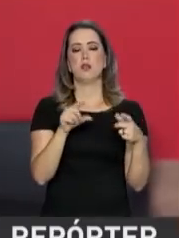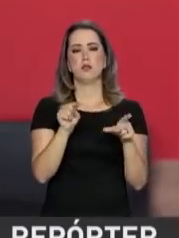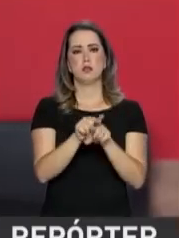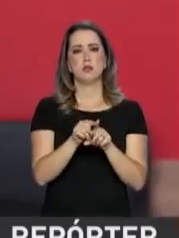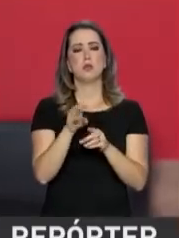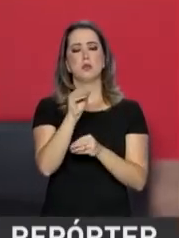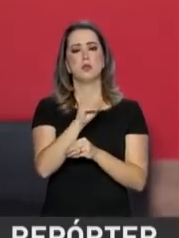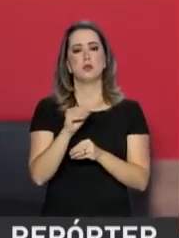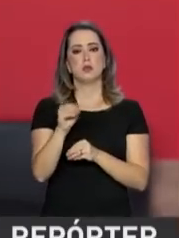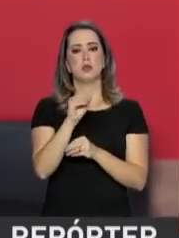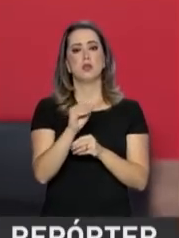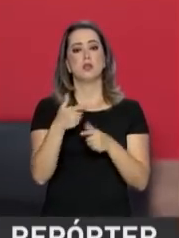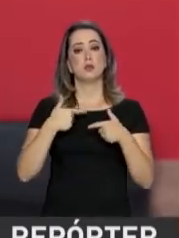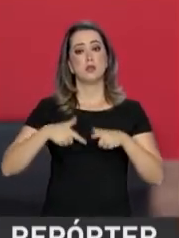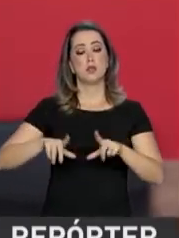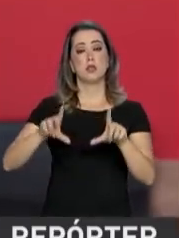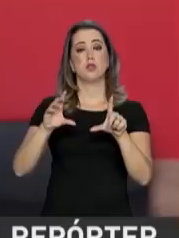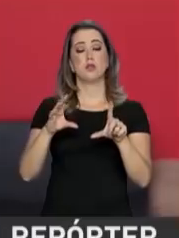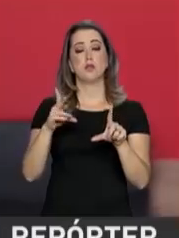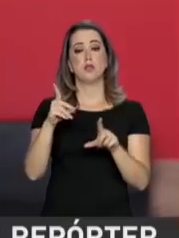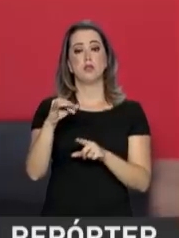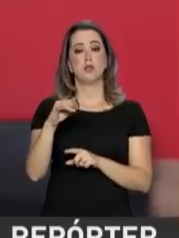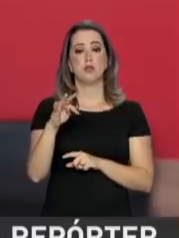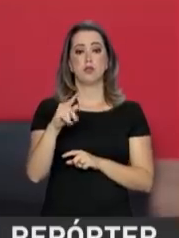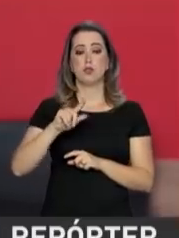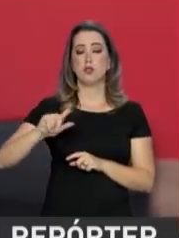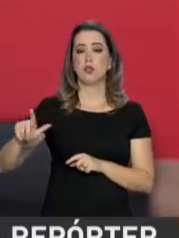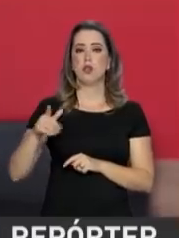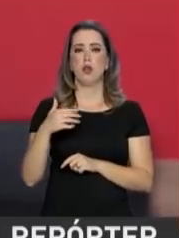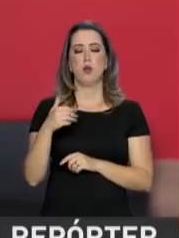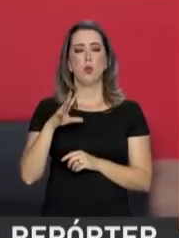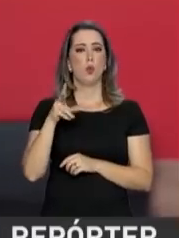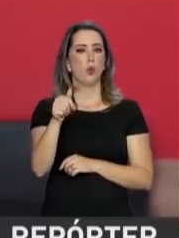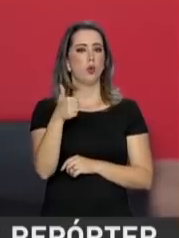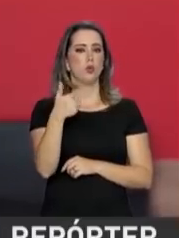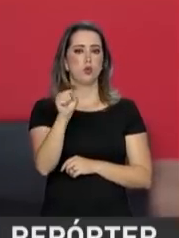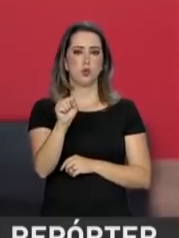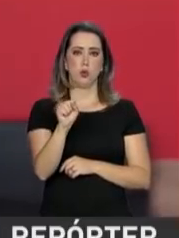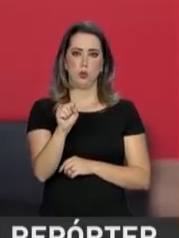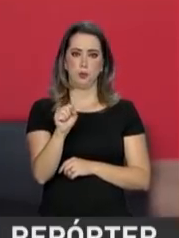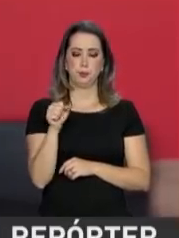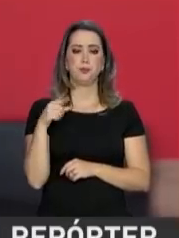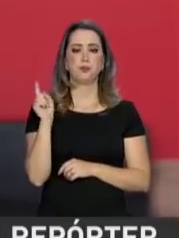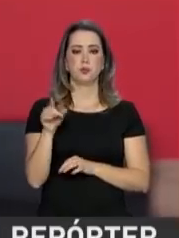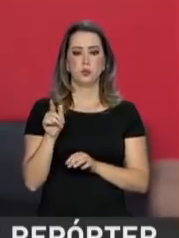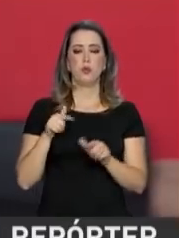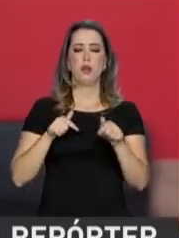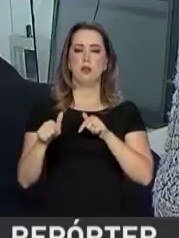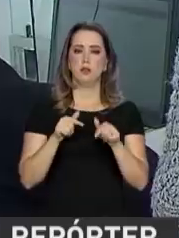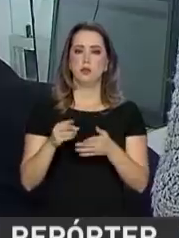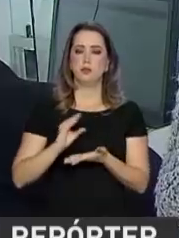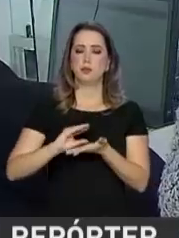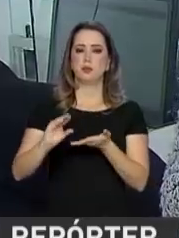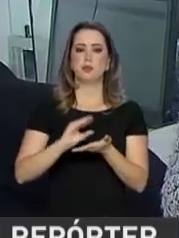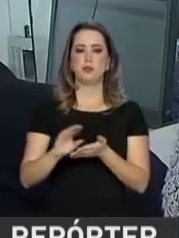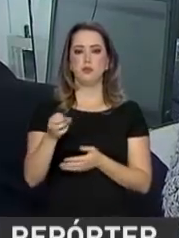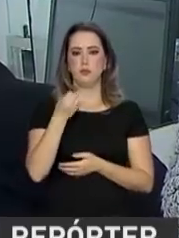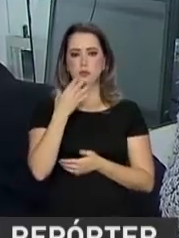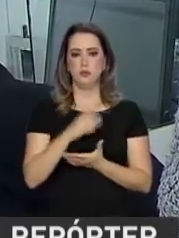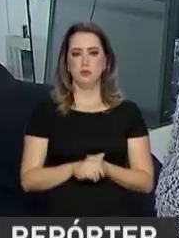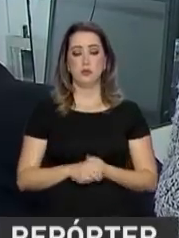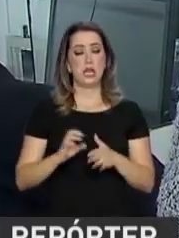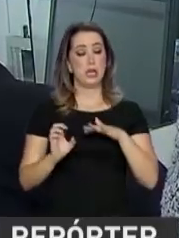para atendimento certificado digital que vai totalizar e 18 então a operação que está investindo bem micro e